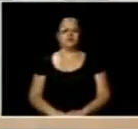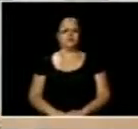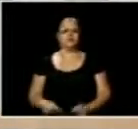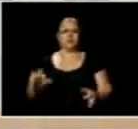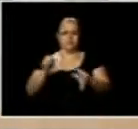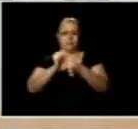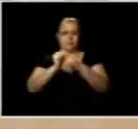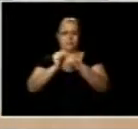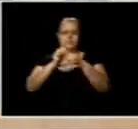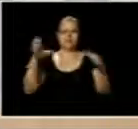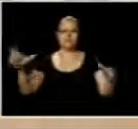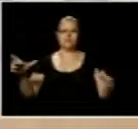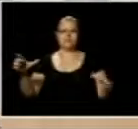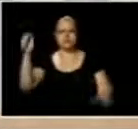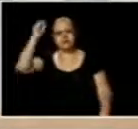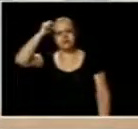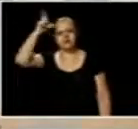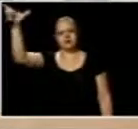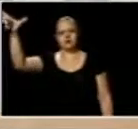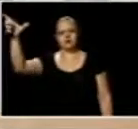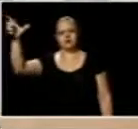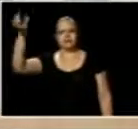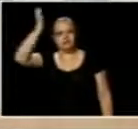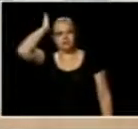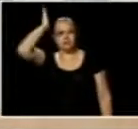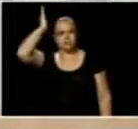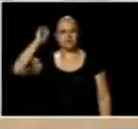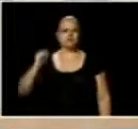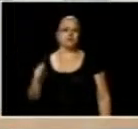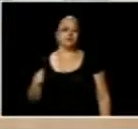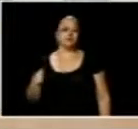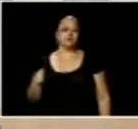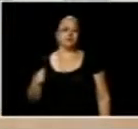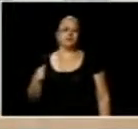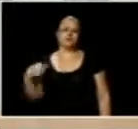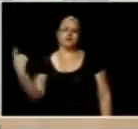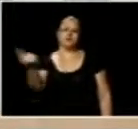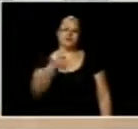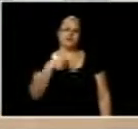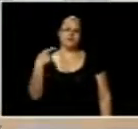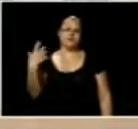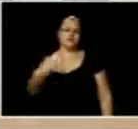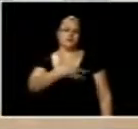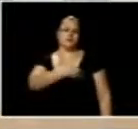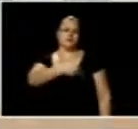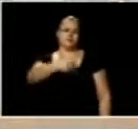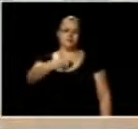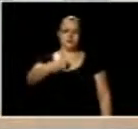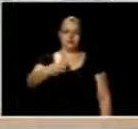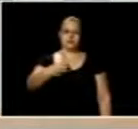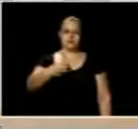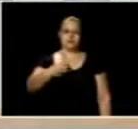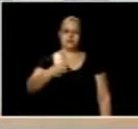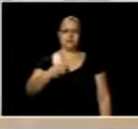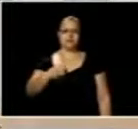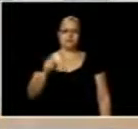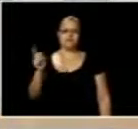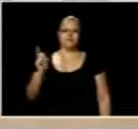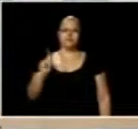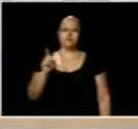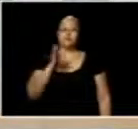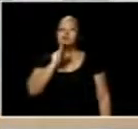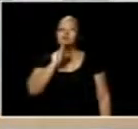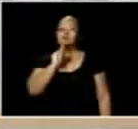nossa sociedade taubatiana. Os nossos filhos certamente não terão a cidade reconhecidamente histórica, de